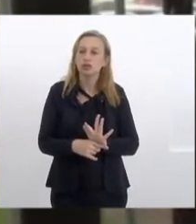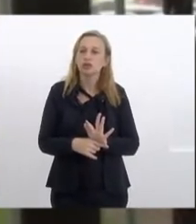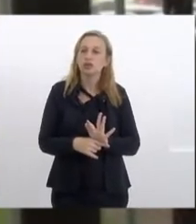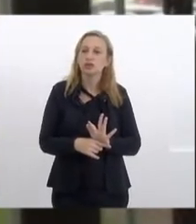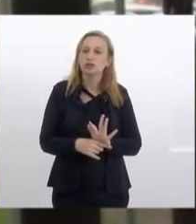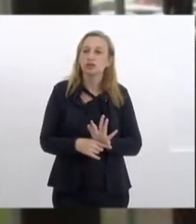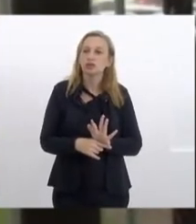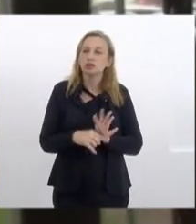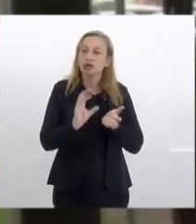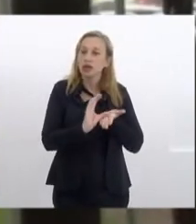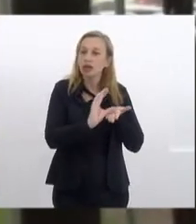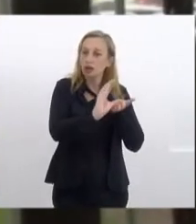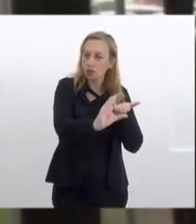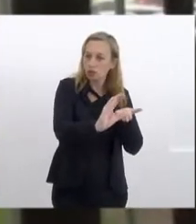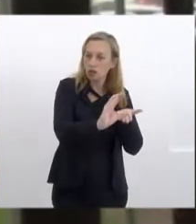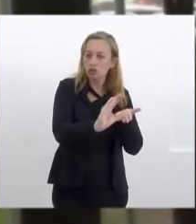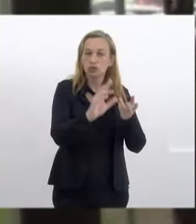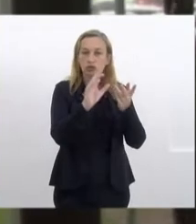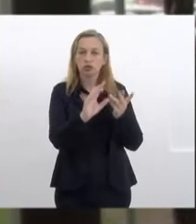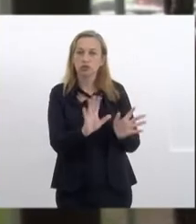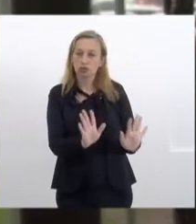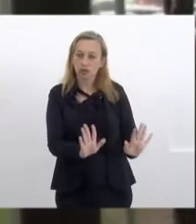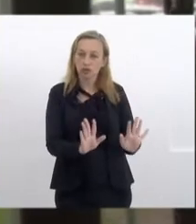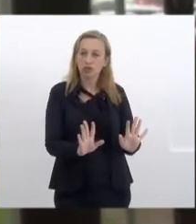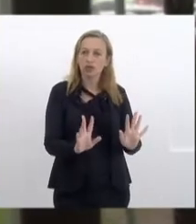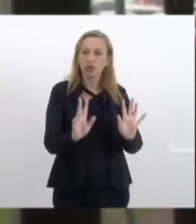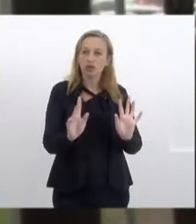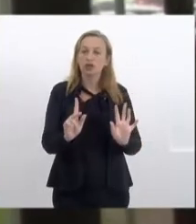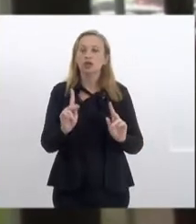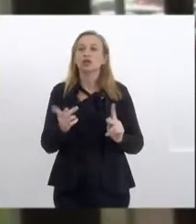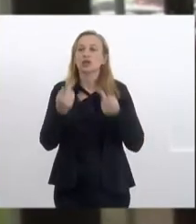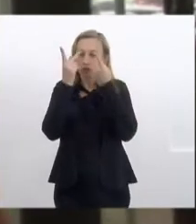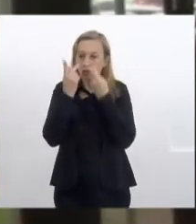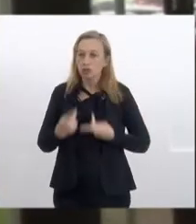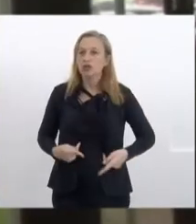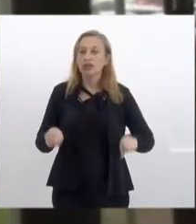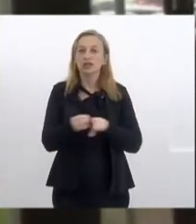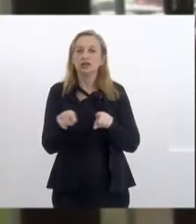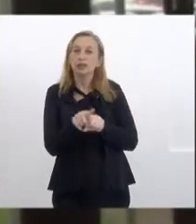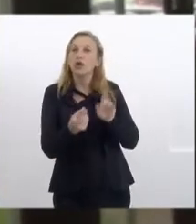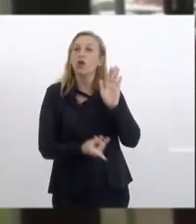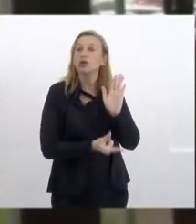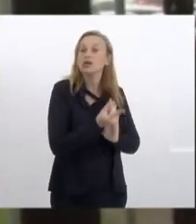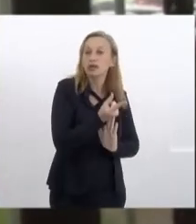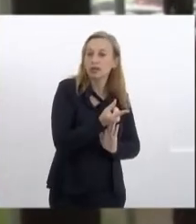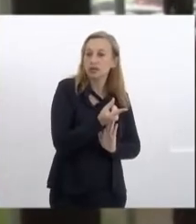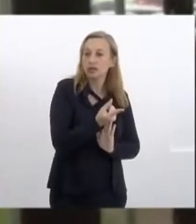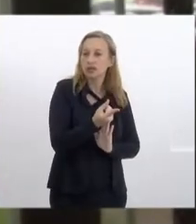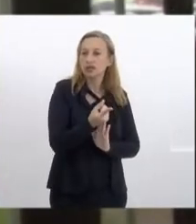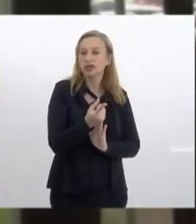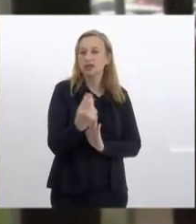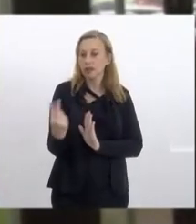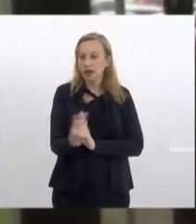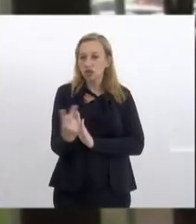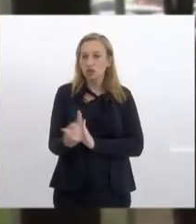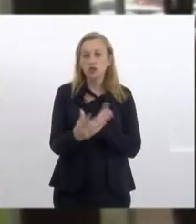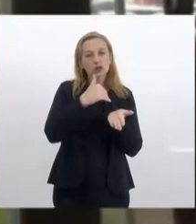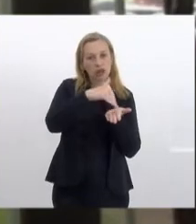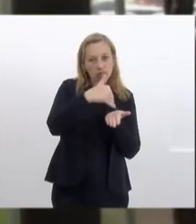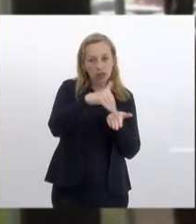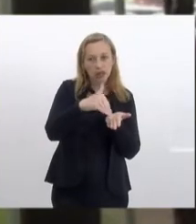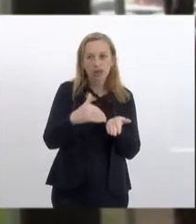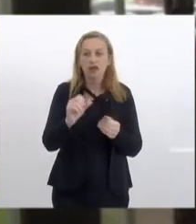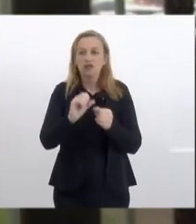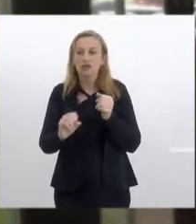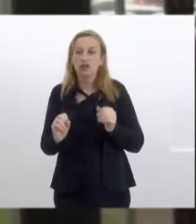tanto recursos humanos quanto recursos orçamentários, né, para ambas as secretarias. E isso fez com